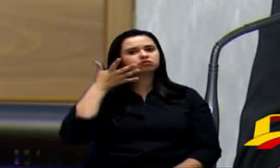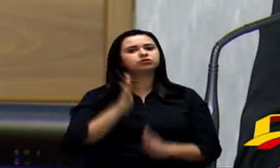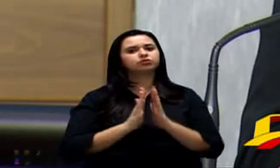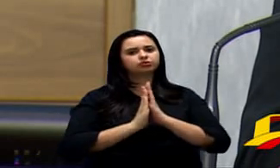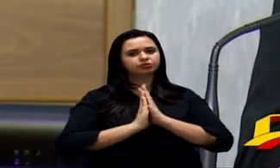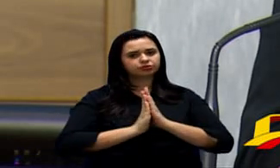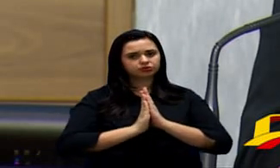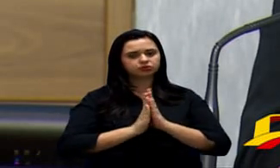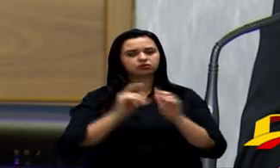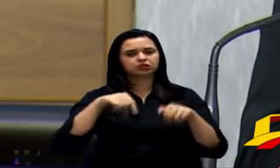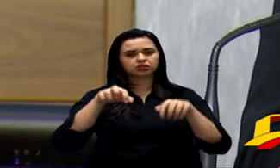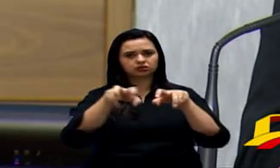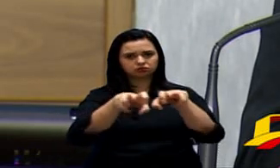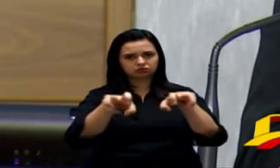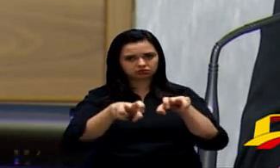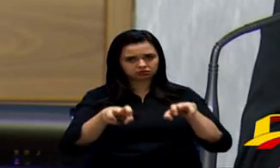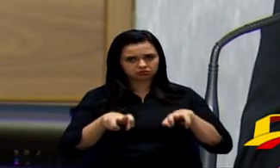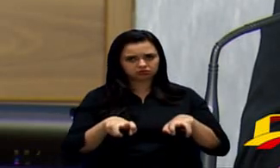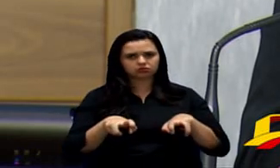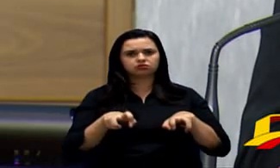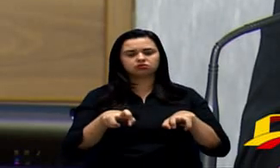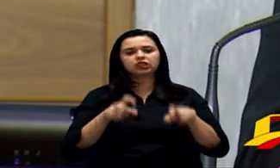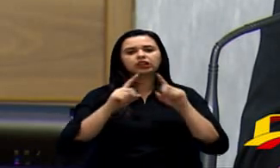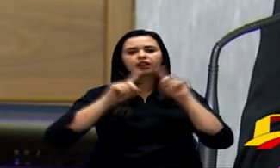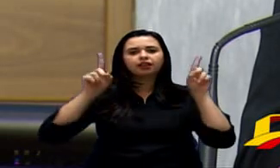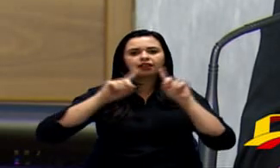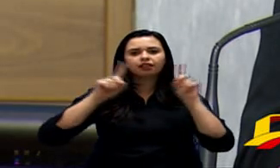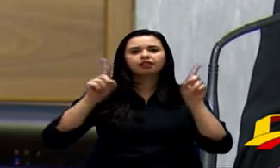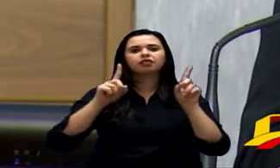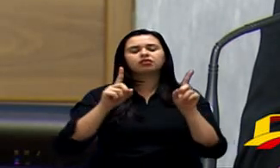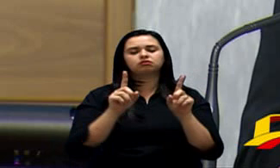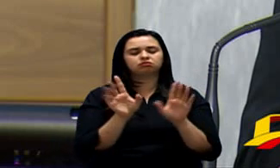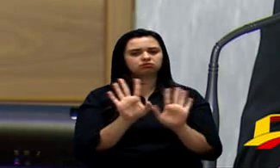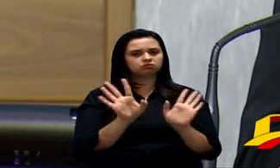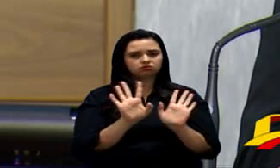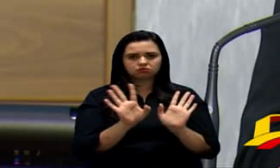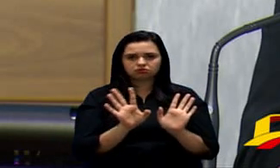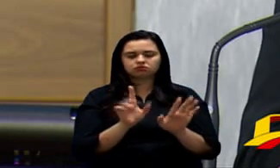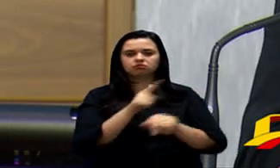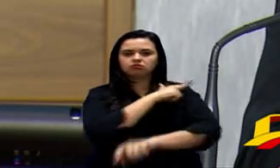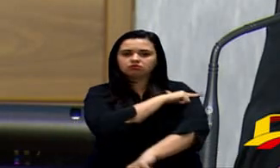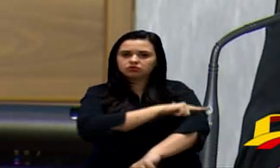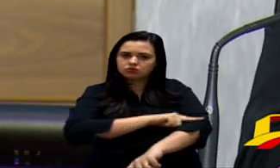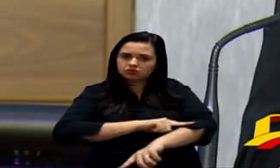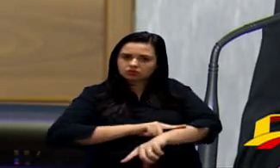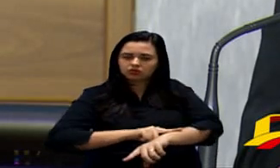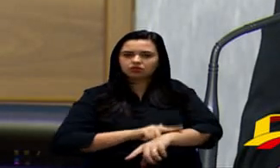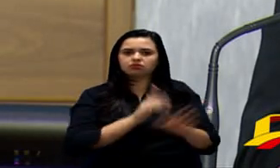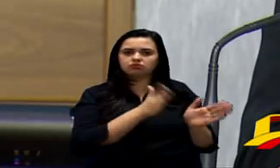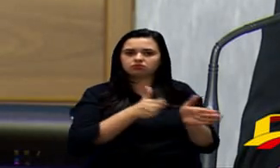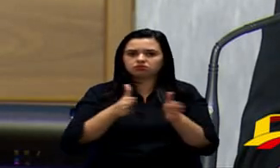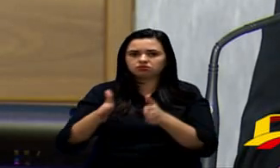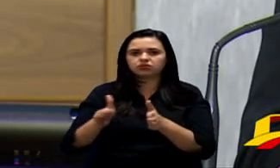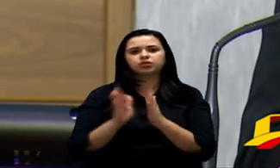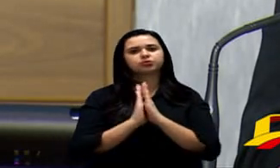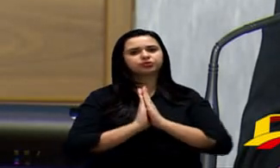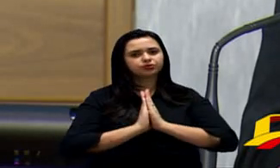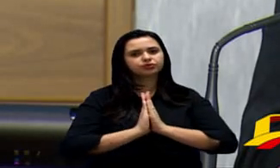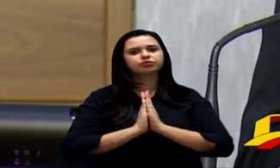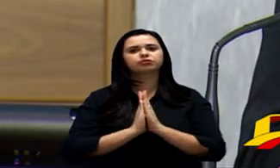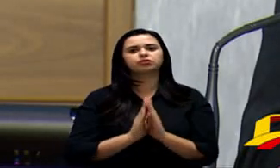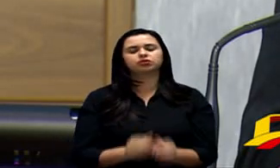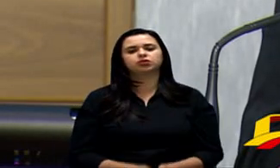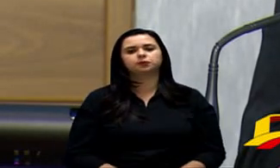nossos integrantes, que nas galerias, não se manifestem, para que a gente possa fazer tudo de uma maneira organizada. Vereador